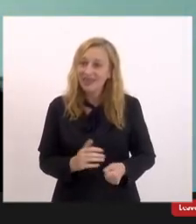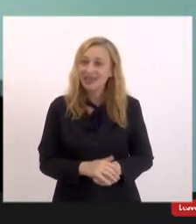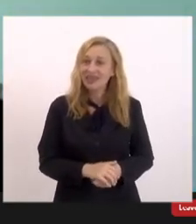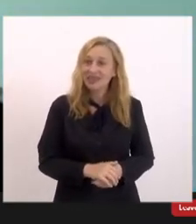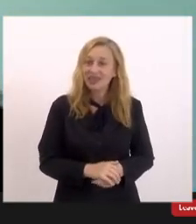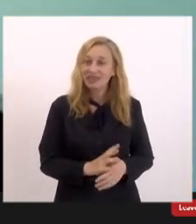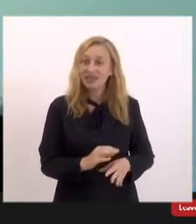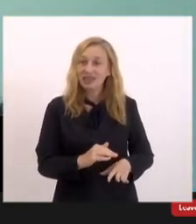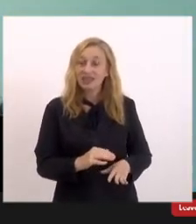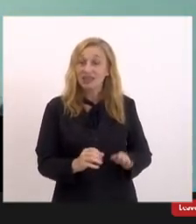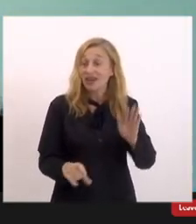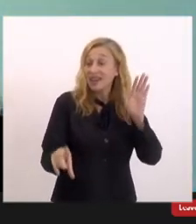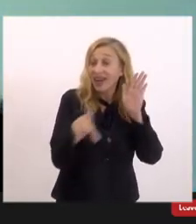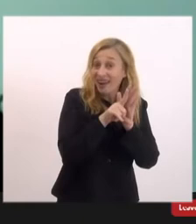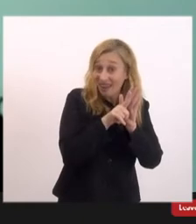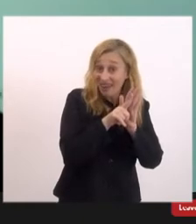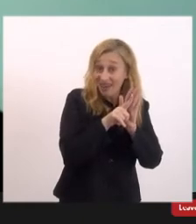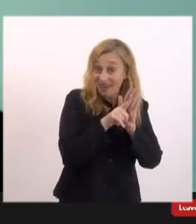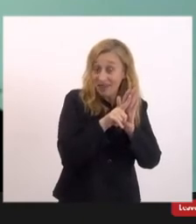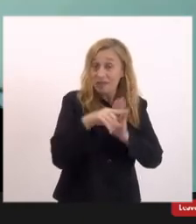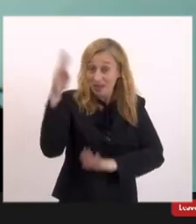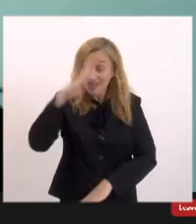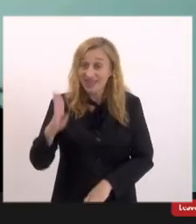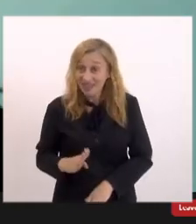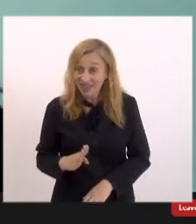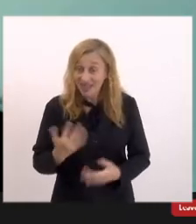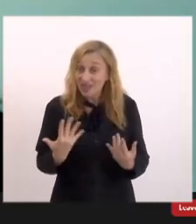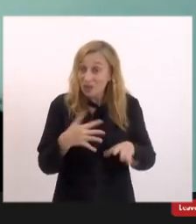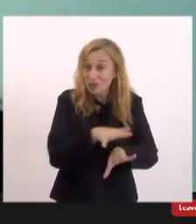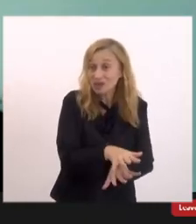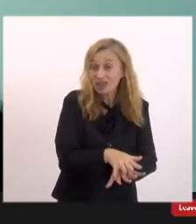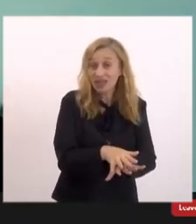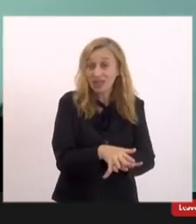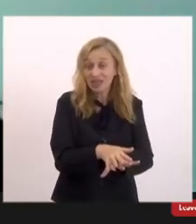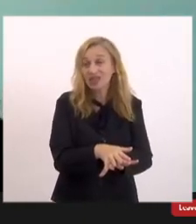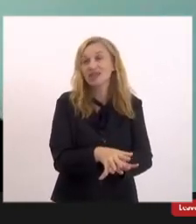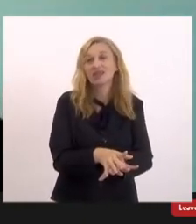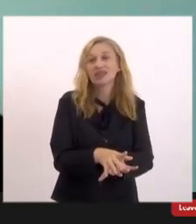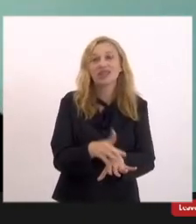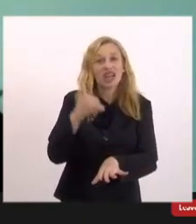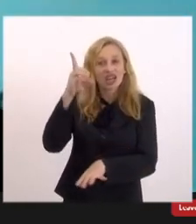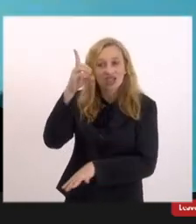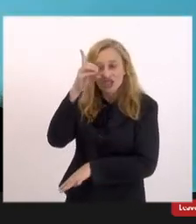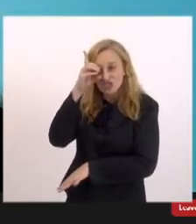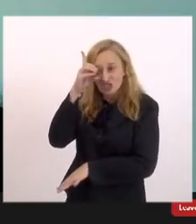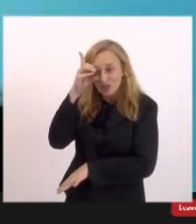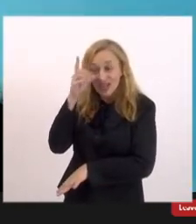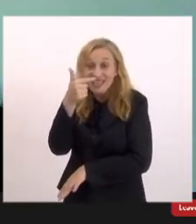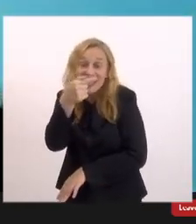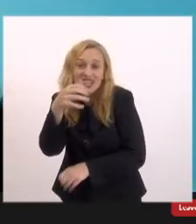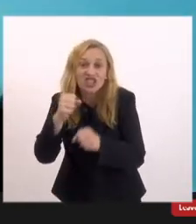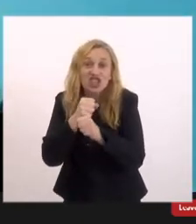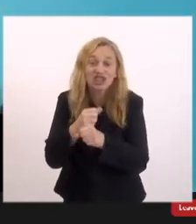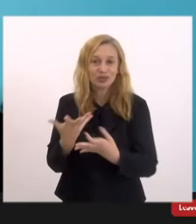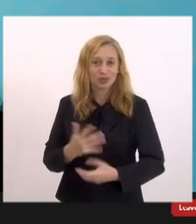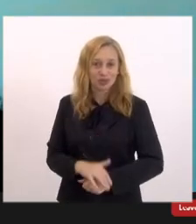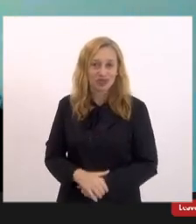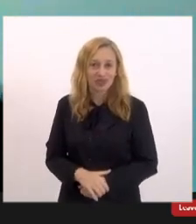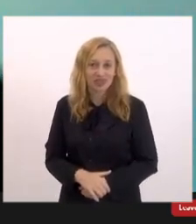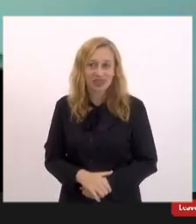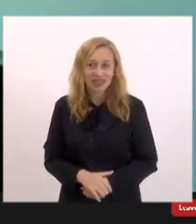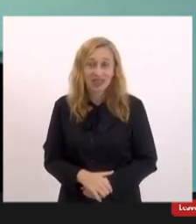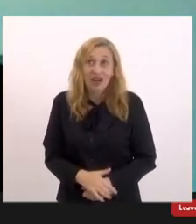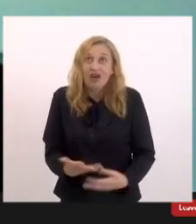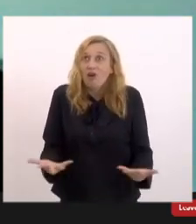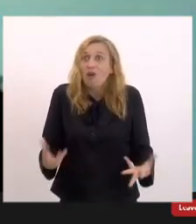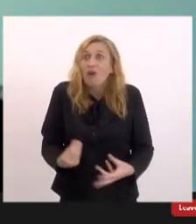LBI, que é a Lei Brasileira de Inclusão, que foi sancionada pela presidente Dilma já tem 7 anos. 7 anos.